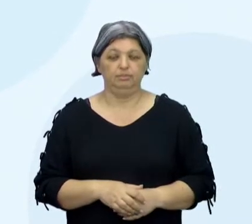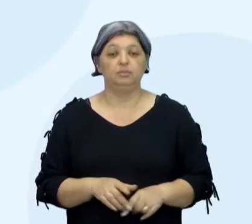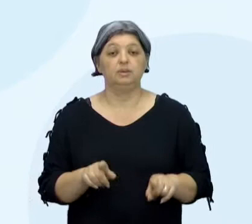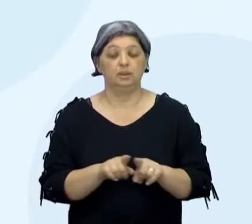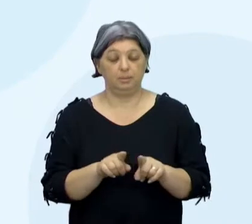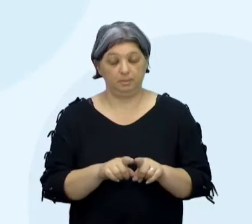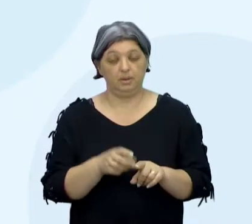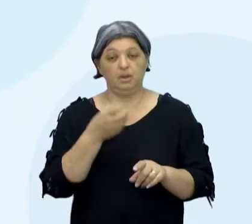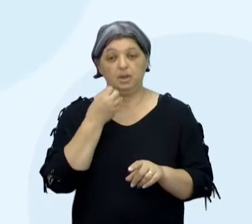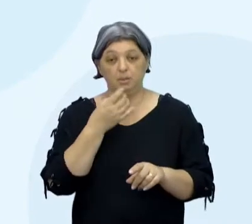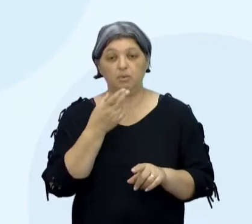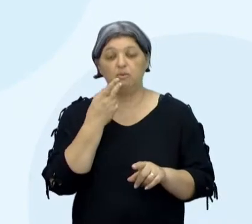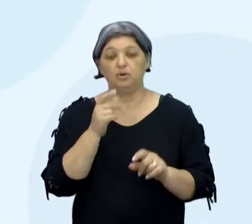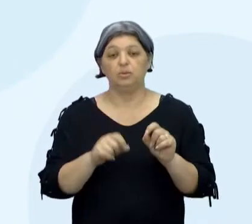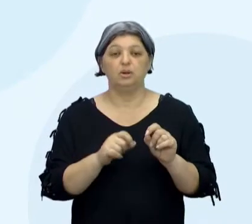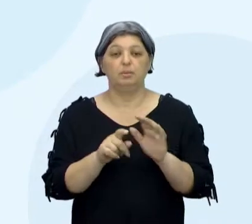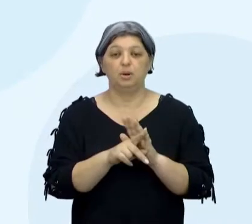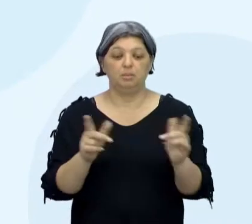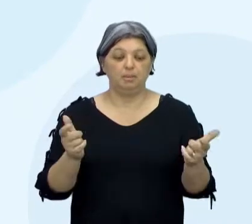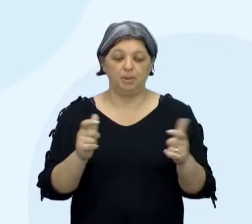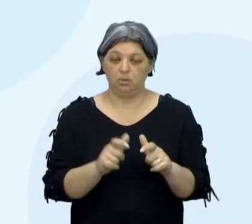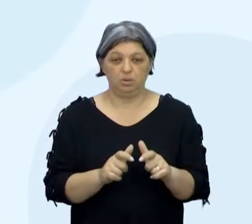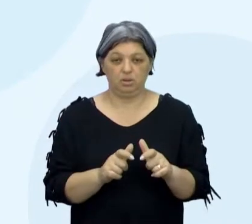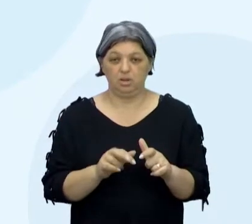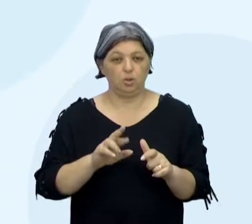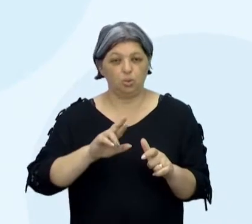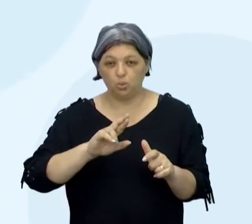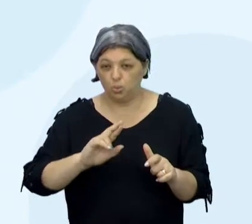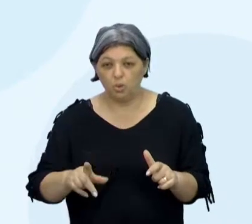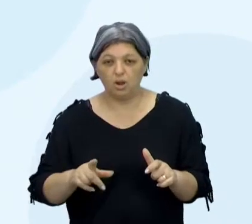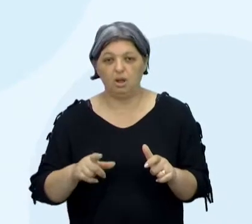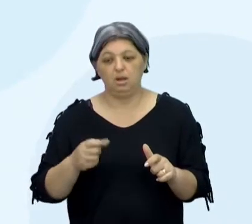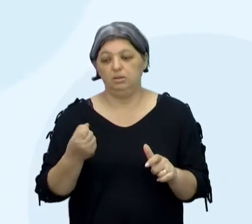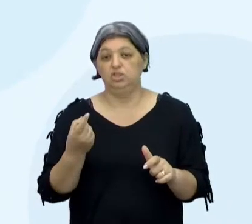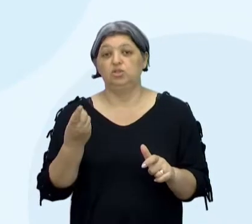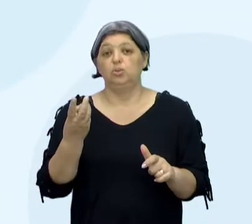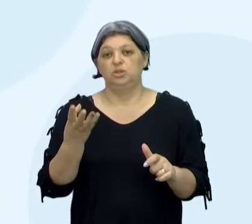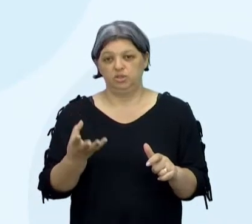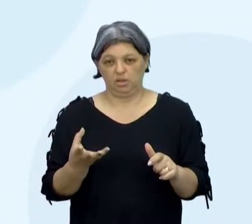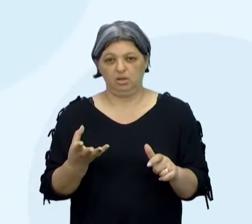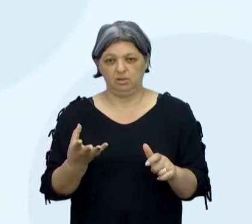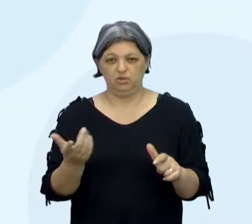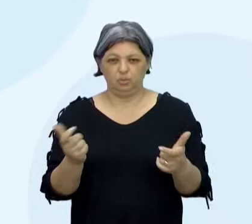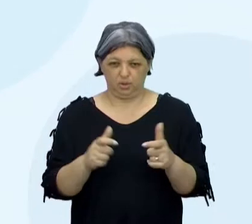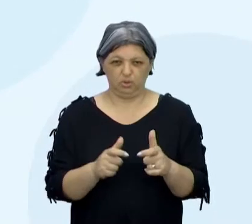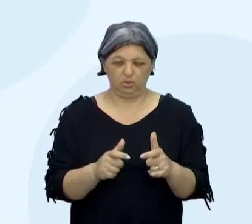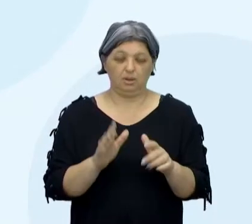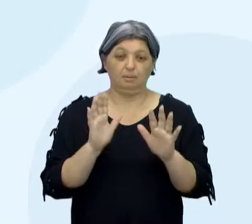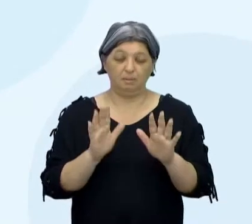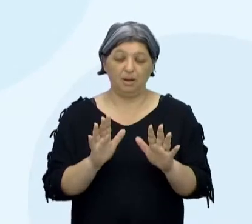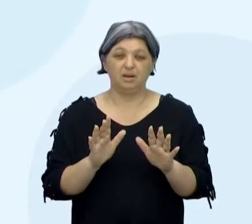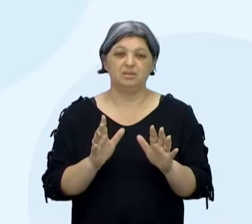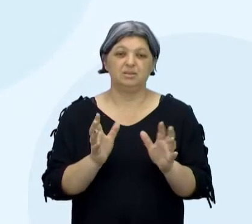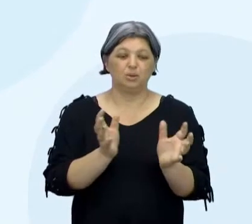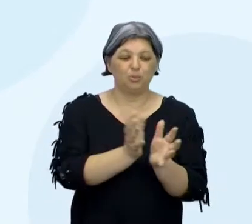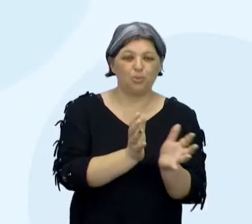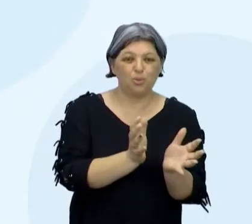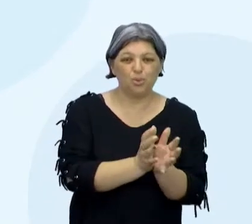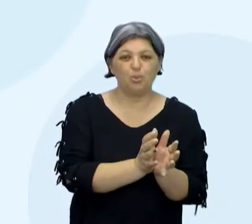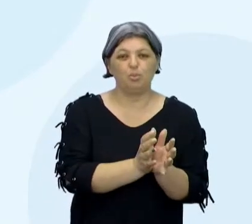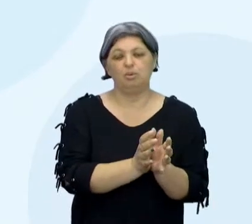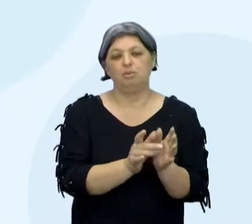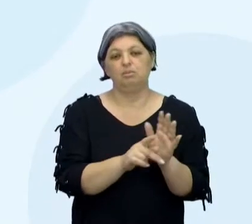né que quando a gente fala em minoria a gente não tá falando da questão quantitativa mas sim na questão de